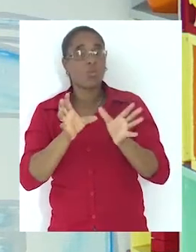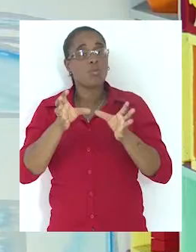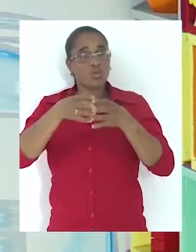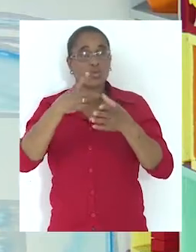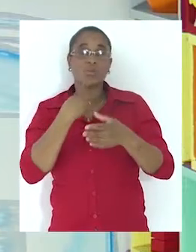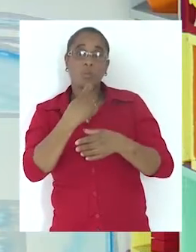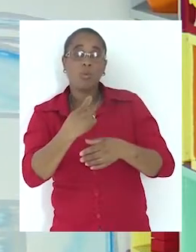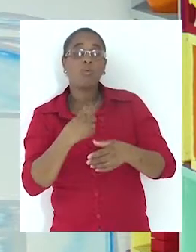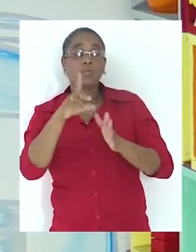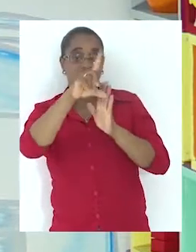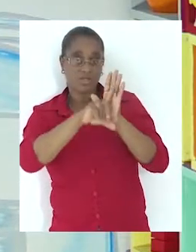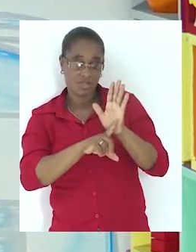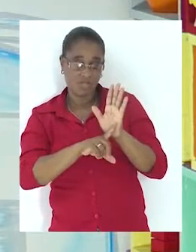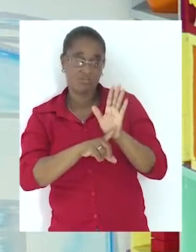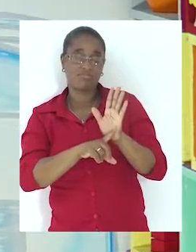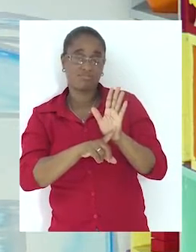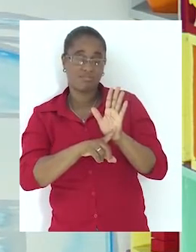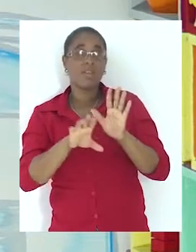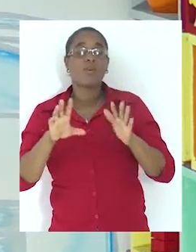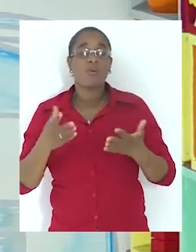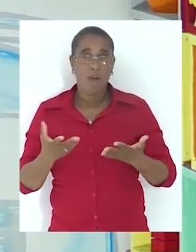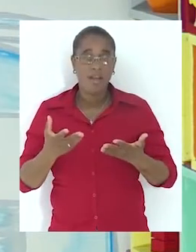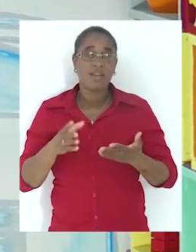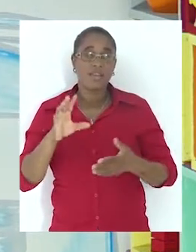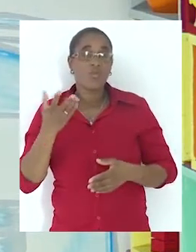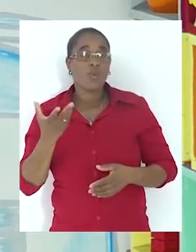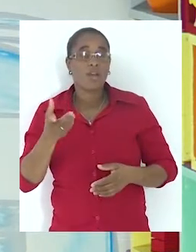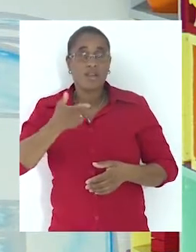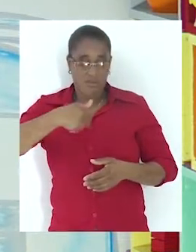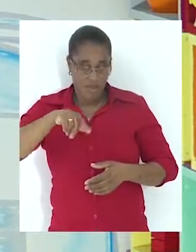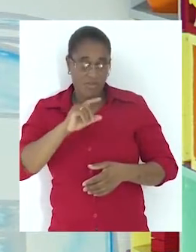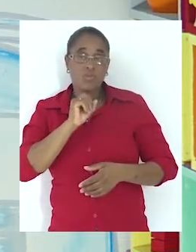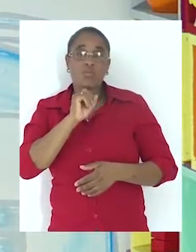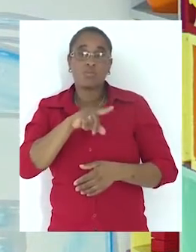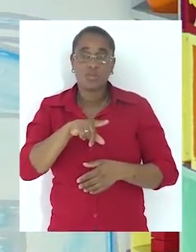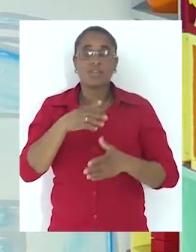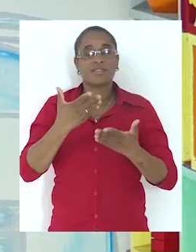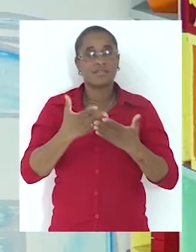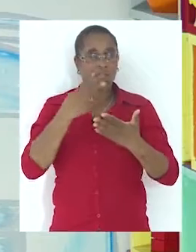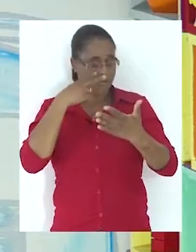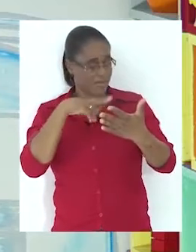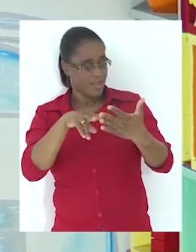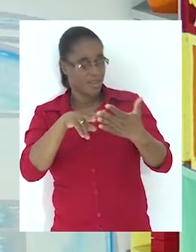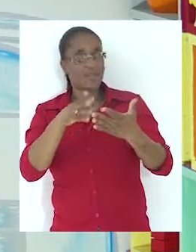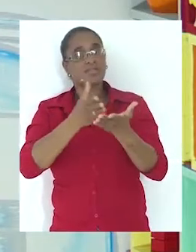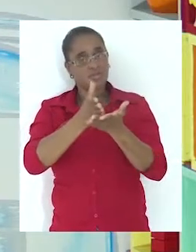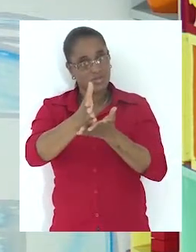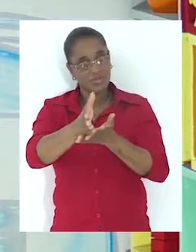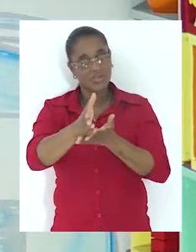de perguntas das quais vamos poder seguir a